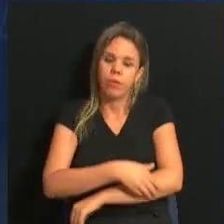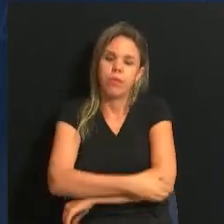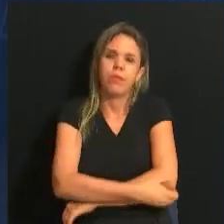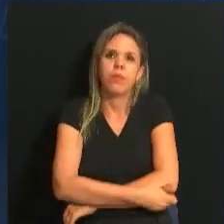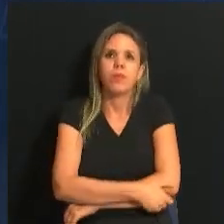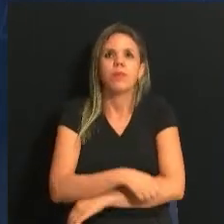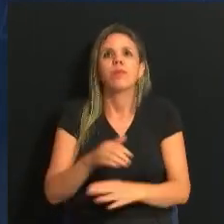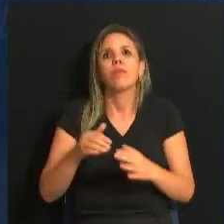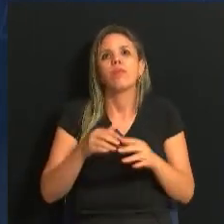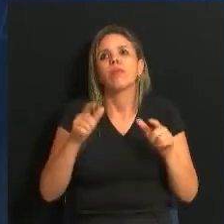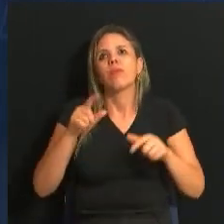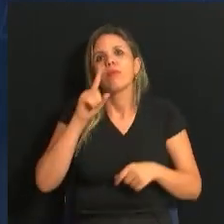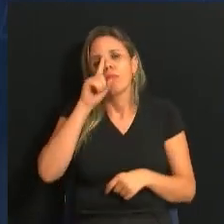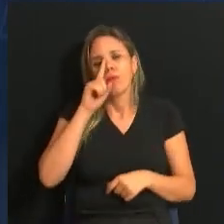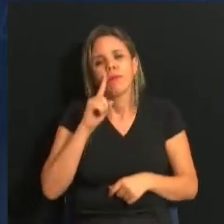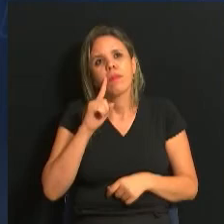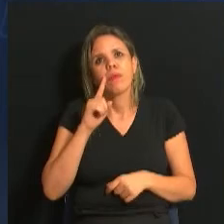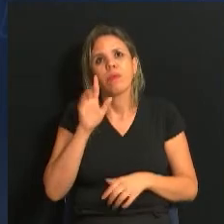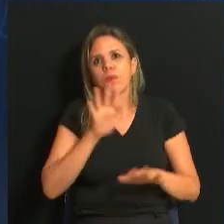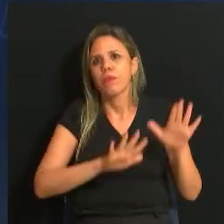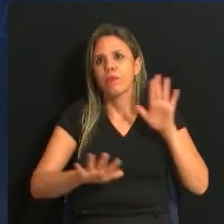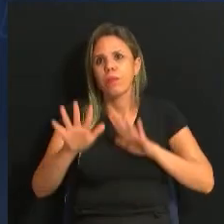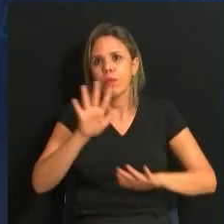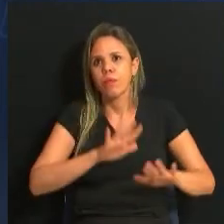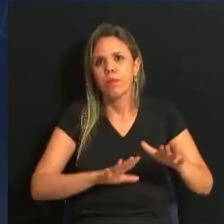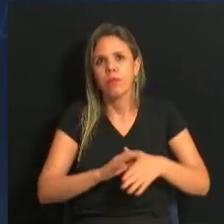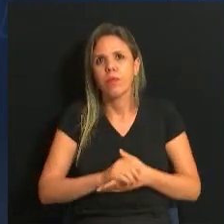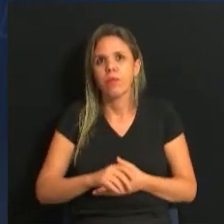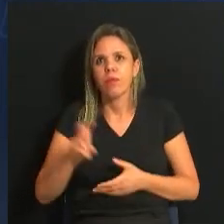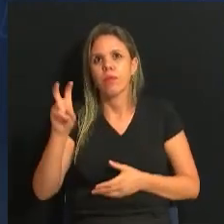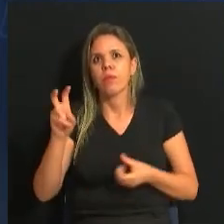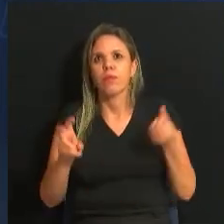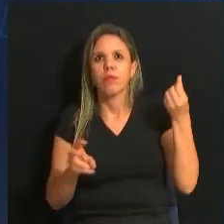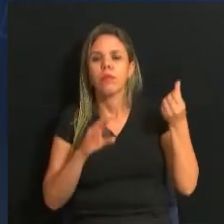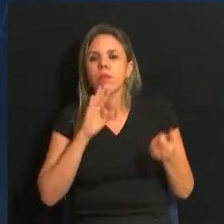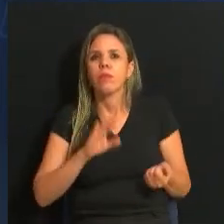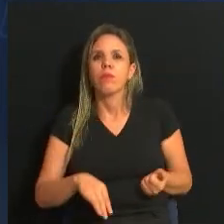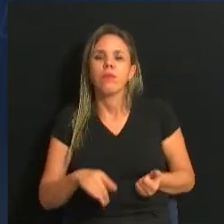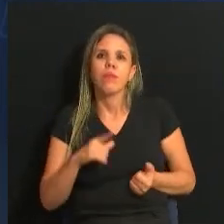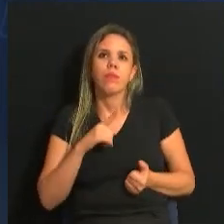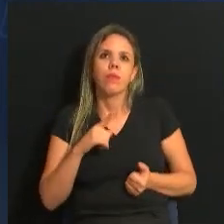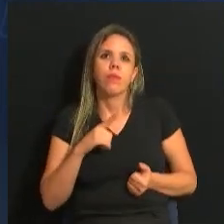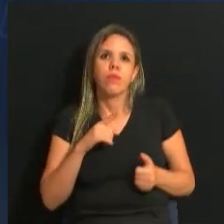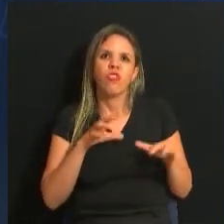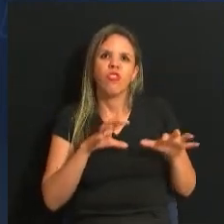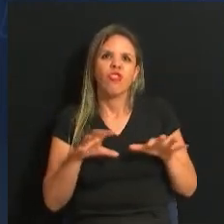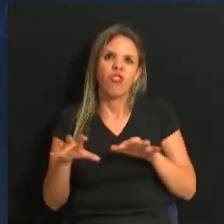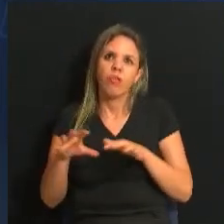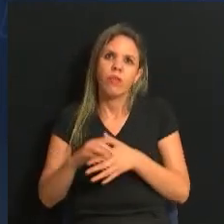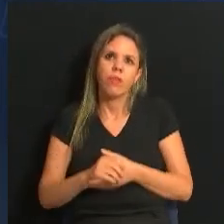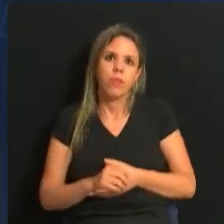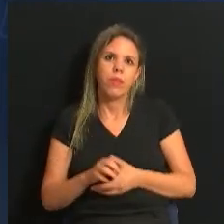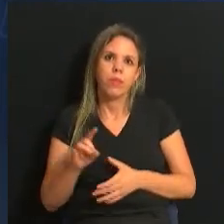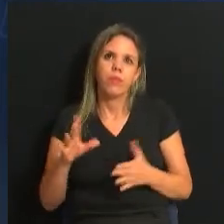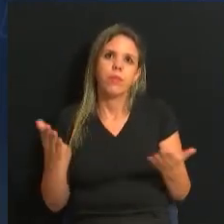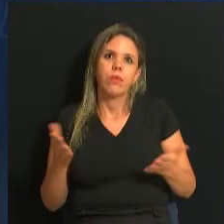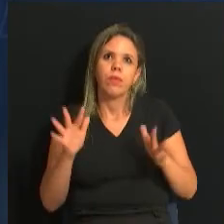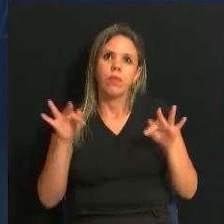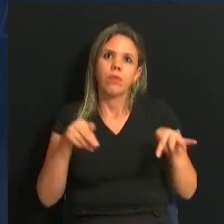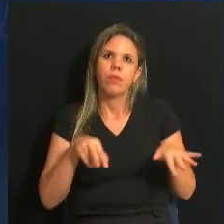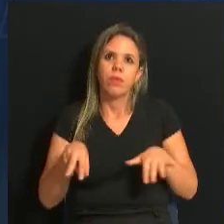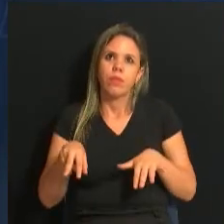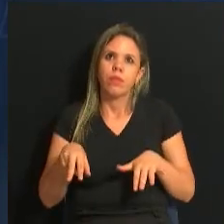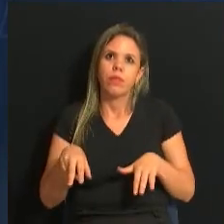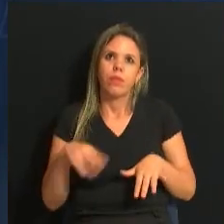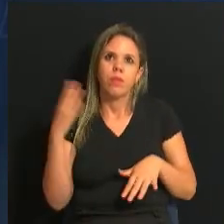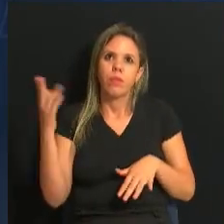mora em área de risco, aí tome cuidado por volta de 5, 6 horas da tarde, porque tem previsão de chuva somente hoje. Fim de semana deve ser de